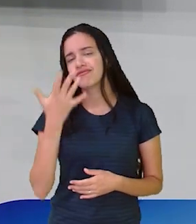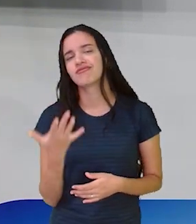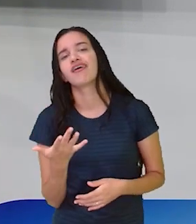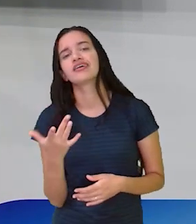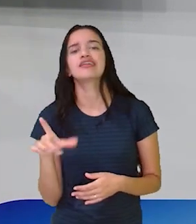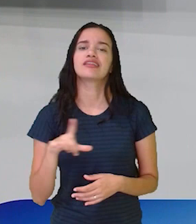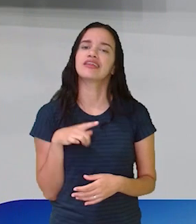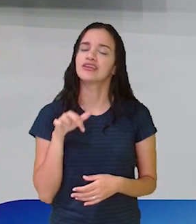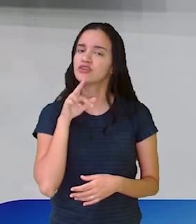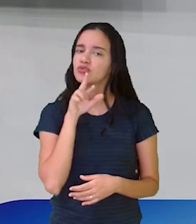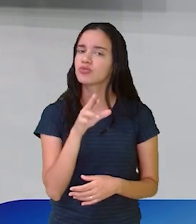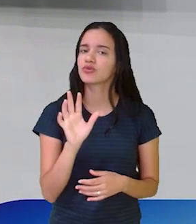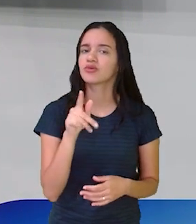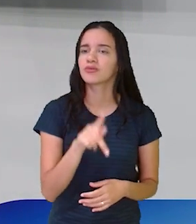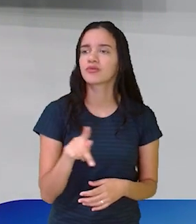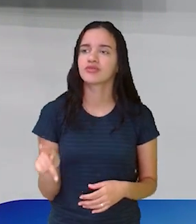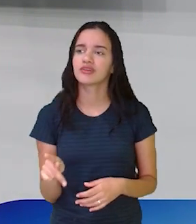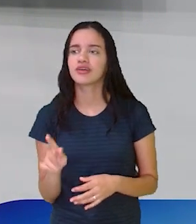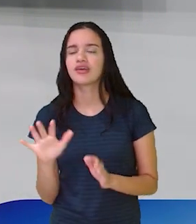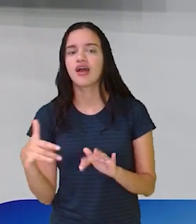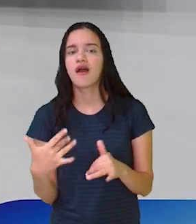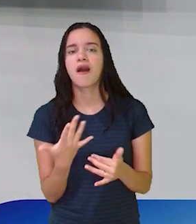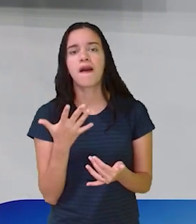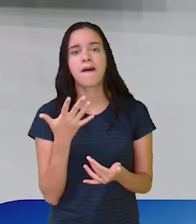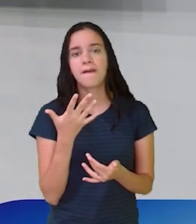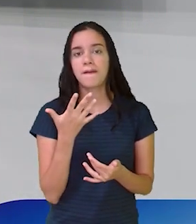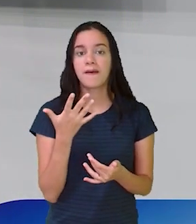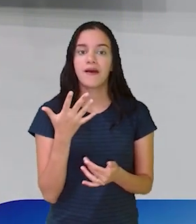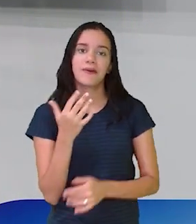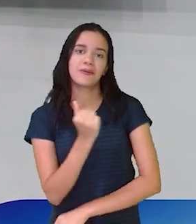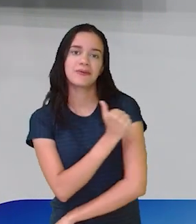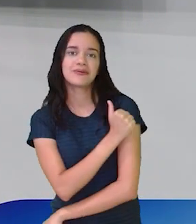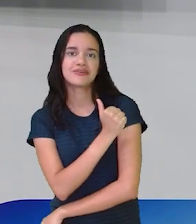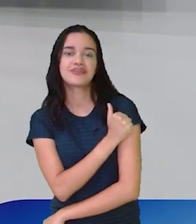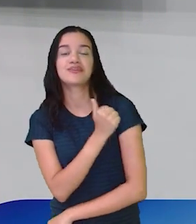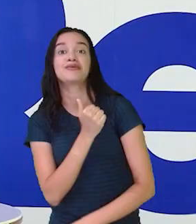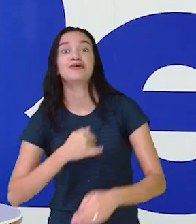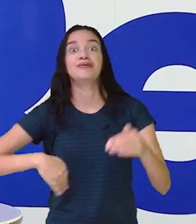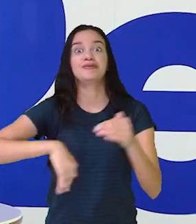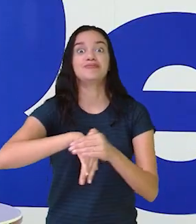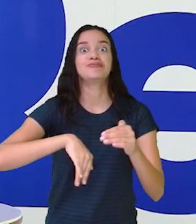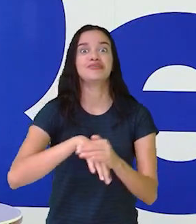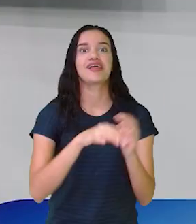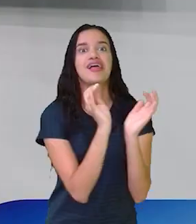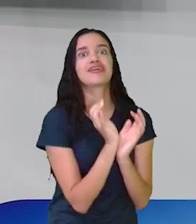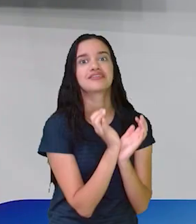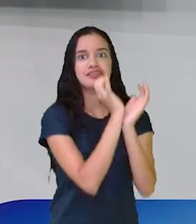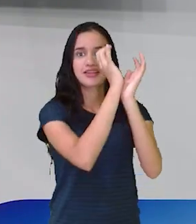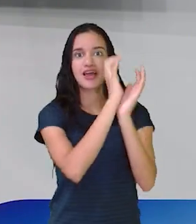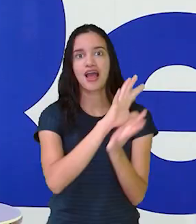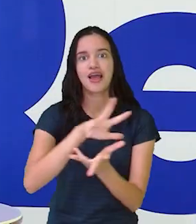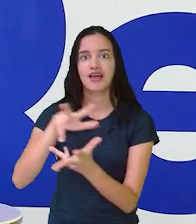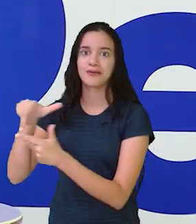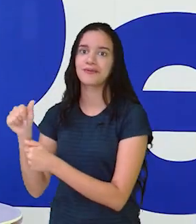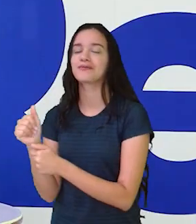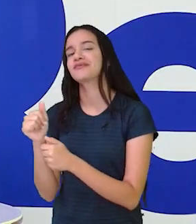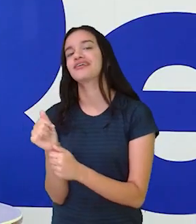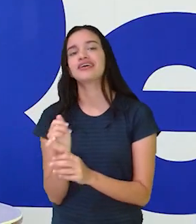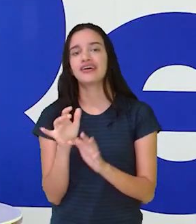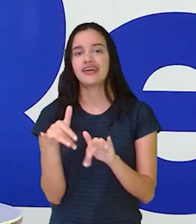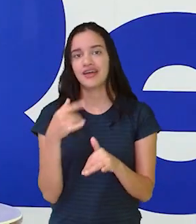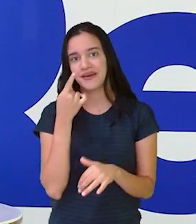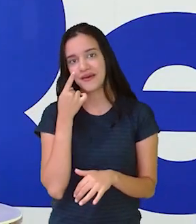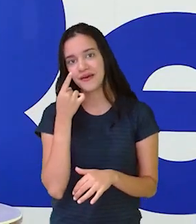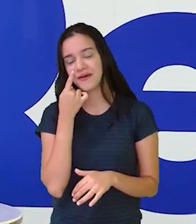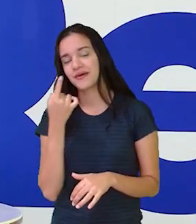Tem resposta, professora? Será que alguém marcou o primeiro gol da Copa da EMAD? Ela marcou o gol meio tímido, que ela